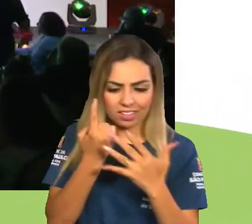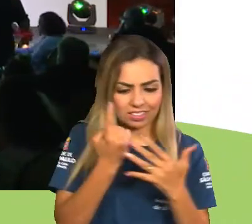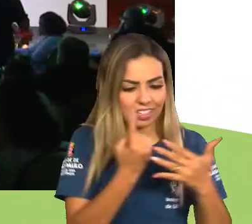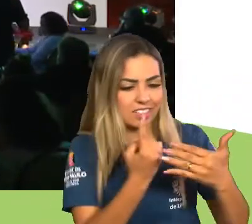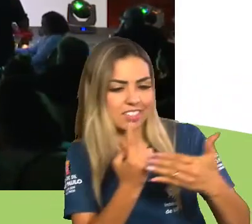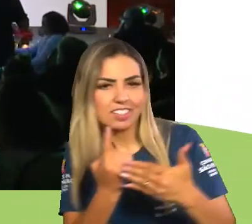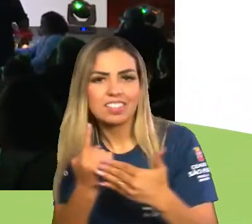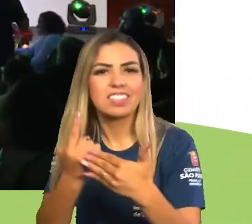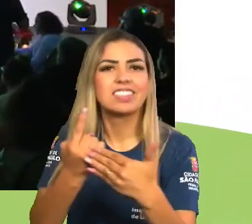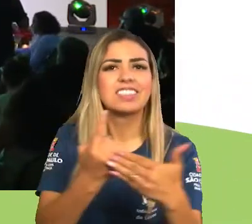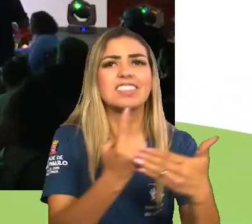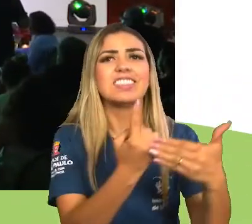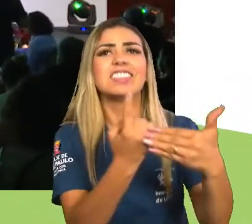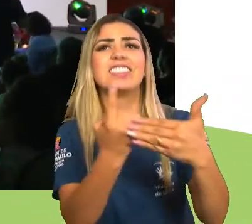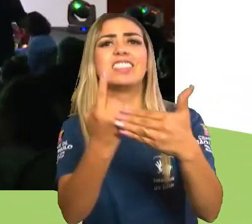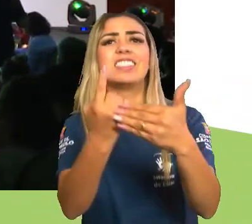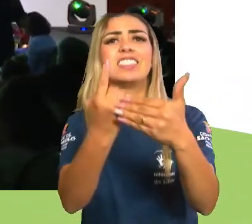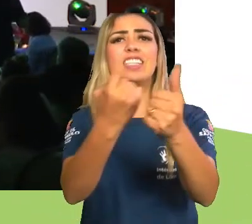é pra você, Greco.